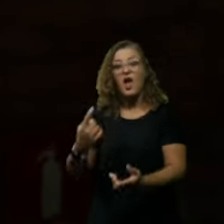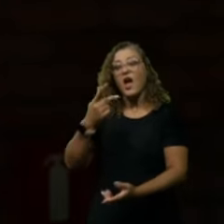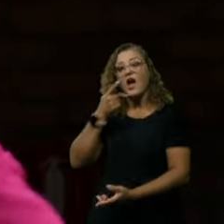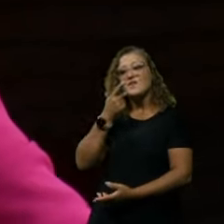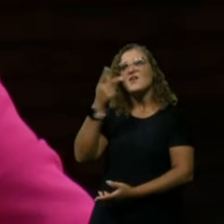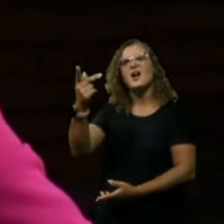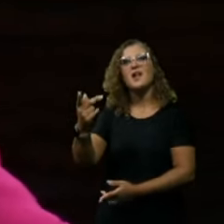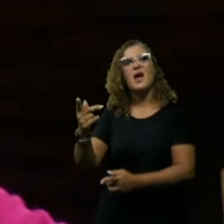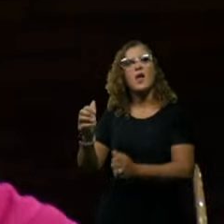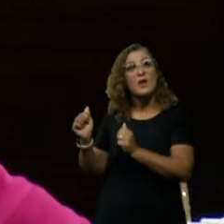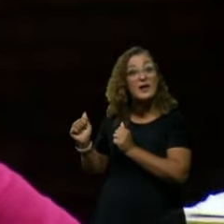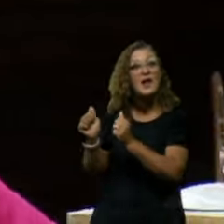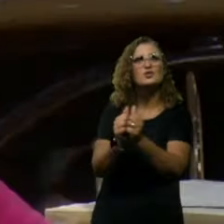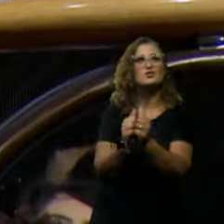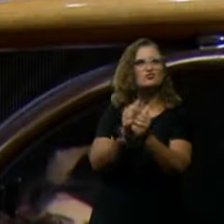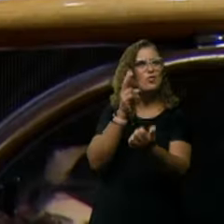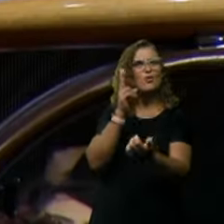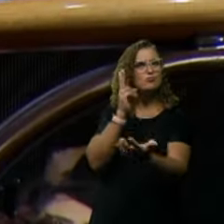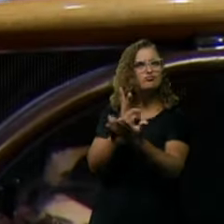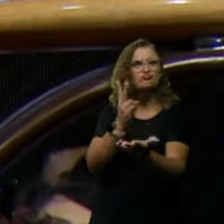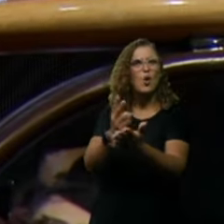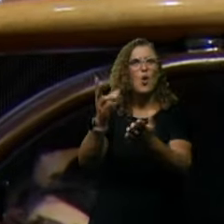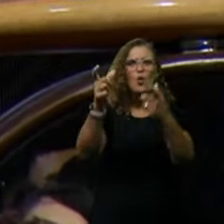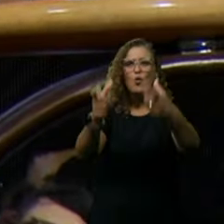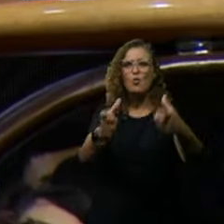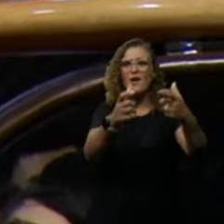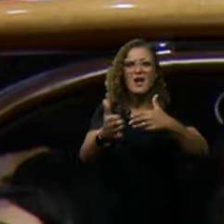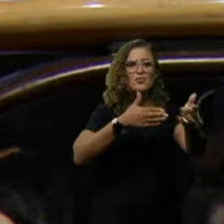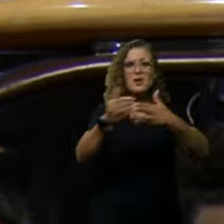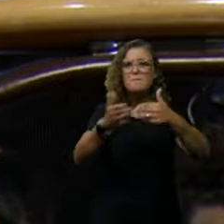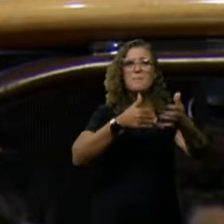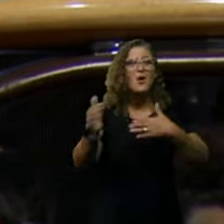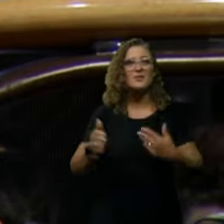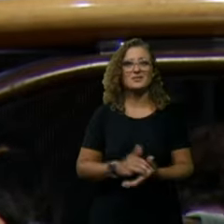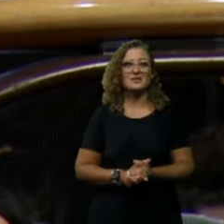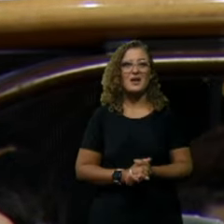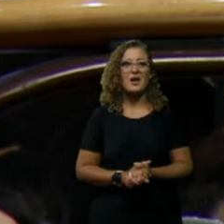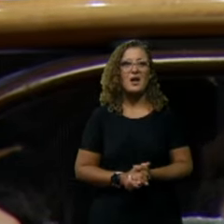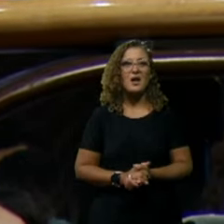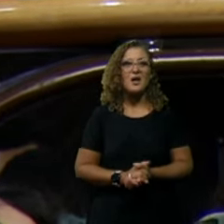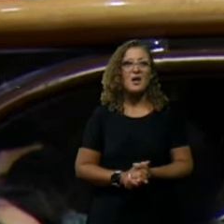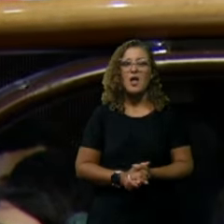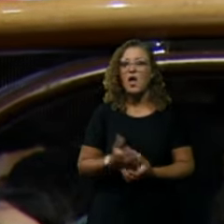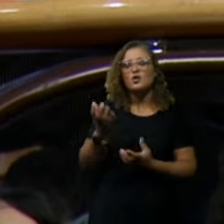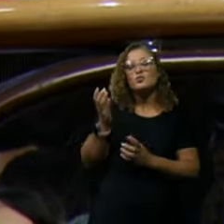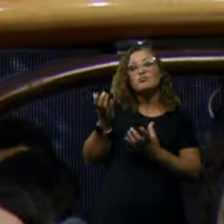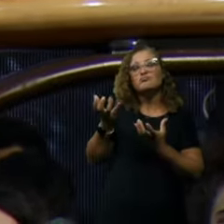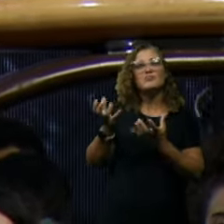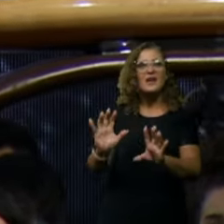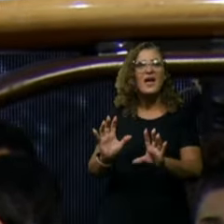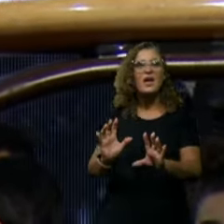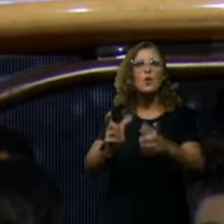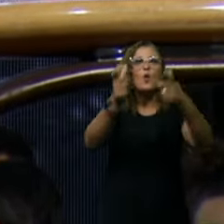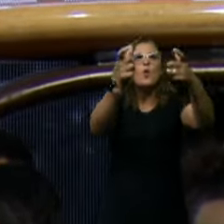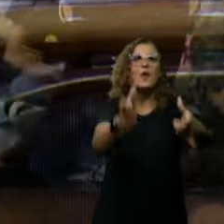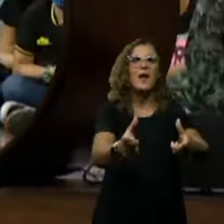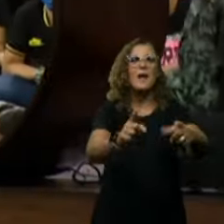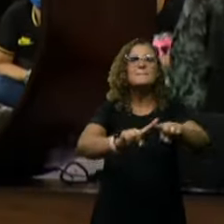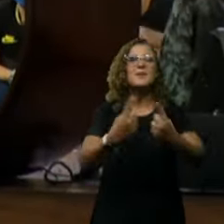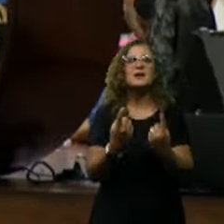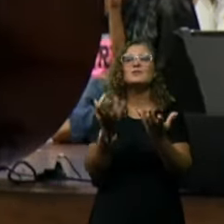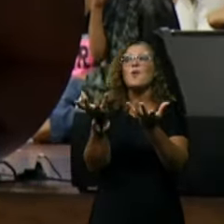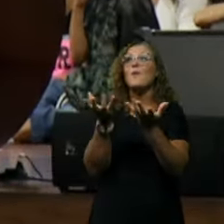tá entendendo que Deus está falando aqui é o lugar que Queremos estar não é um lugar é uma é a pessoa de